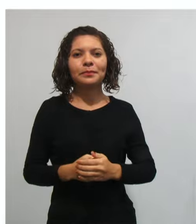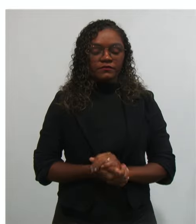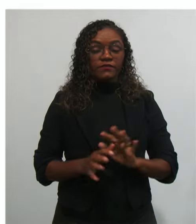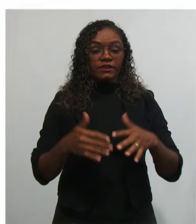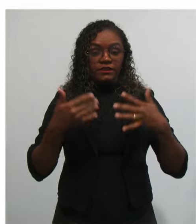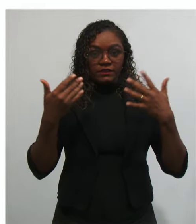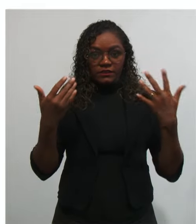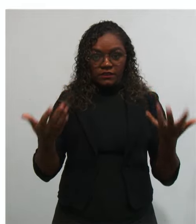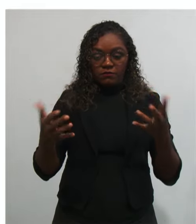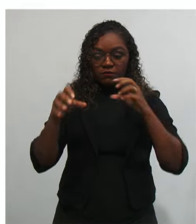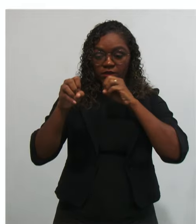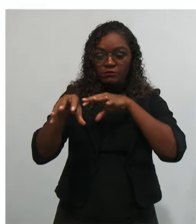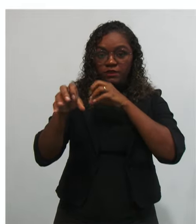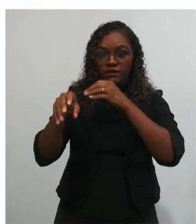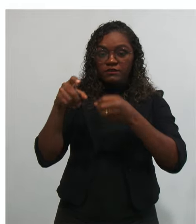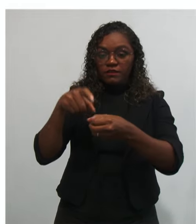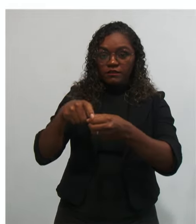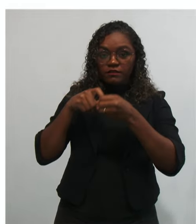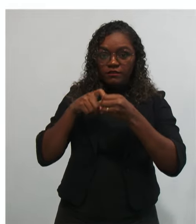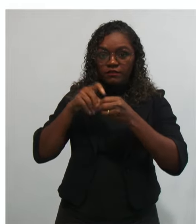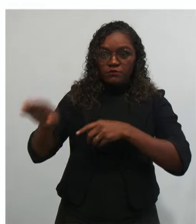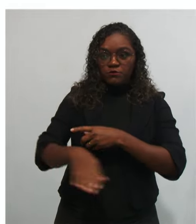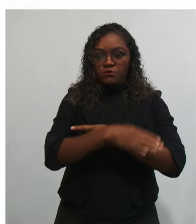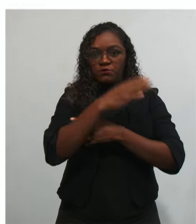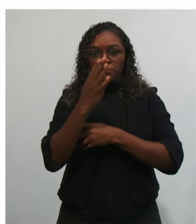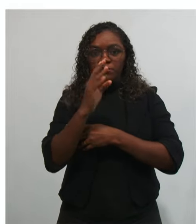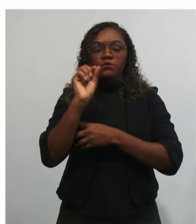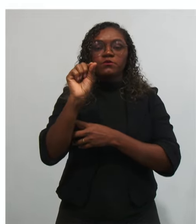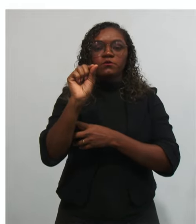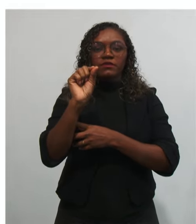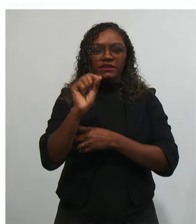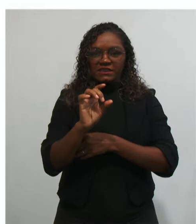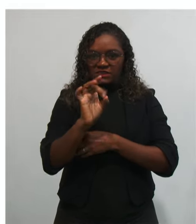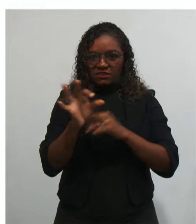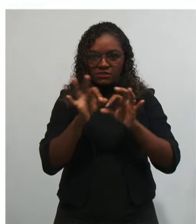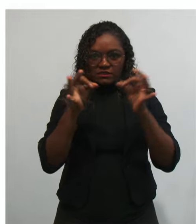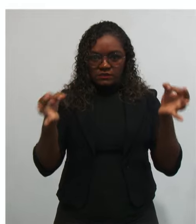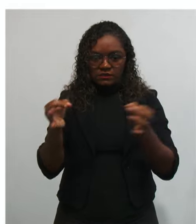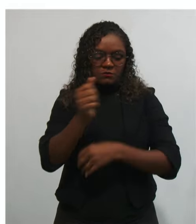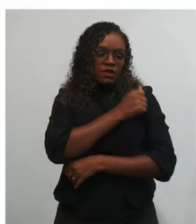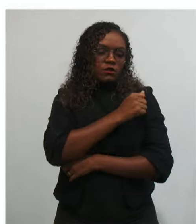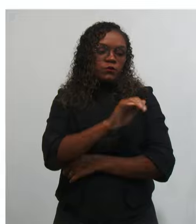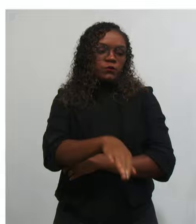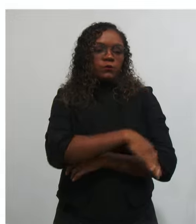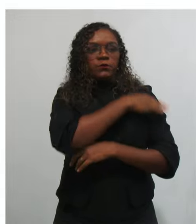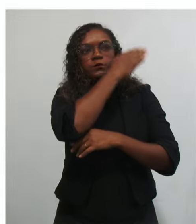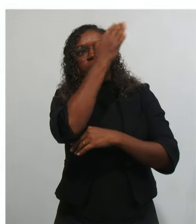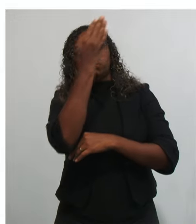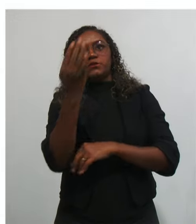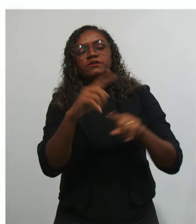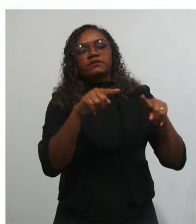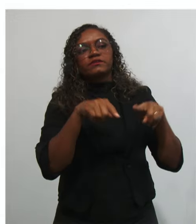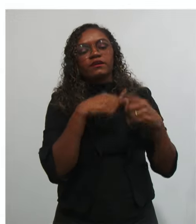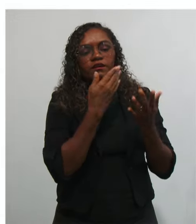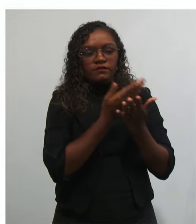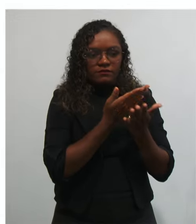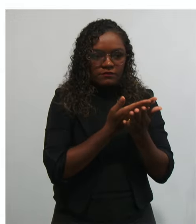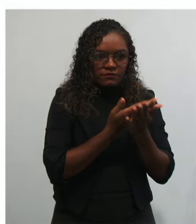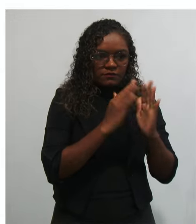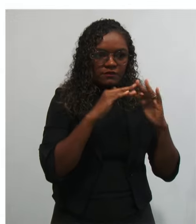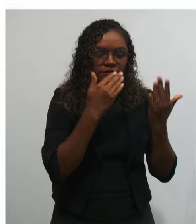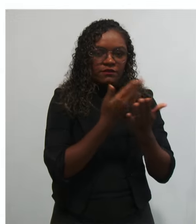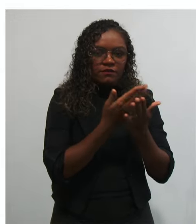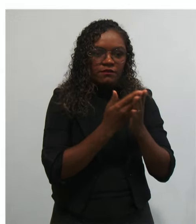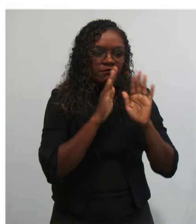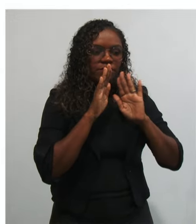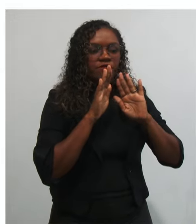educação integral não é apenas uma questão de o aluno está o dia inteiro na sala de aula na escola como se